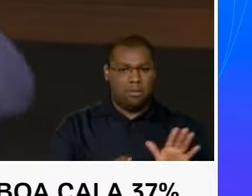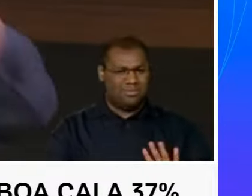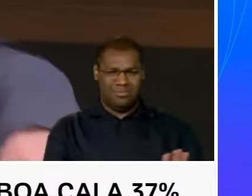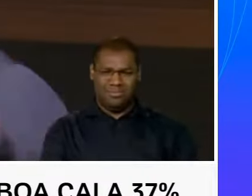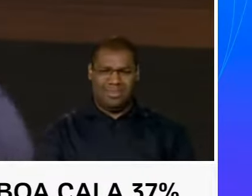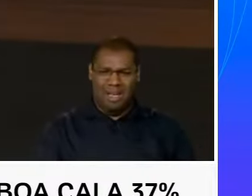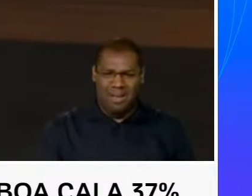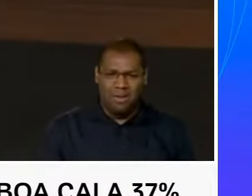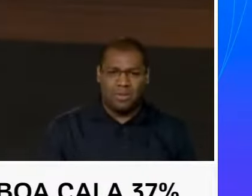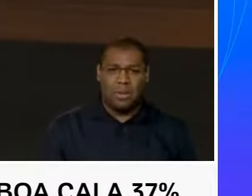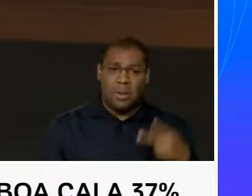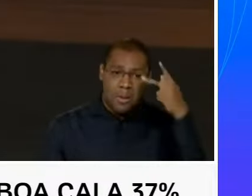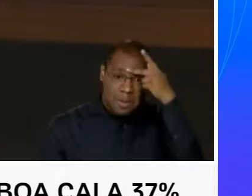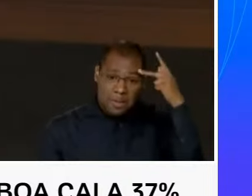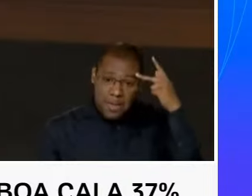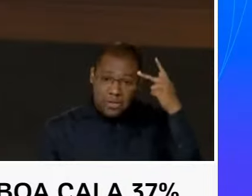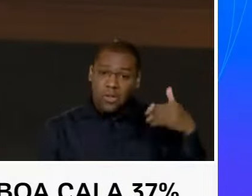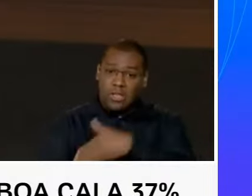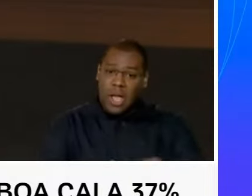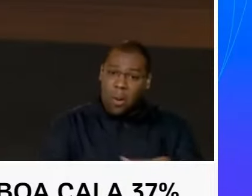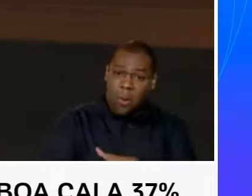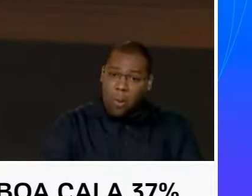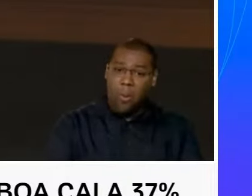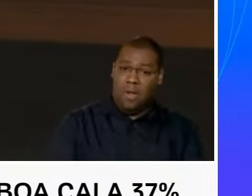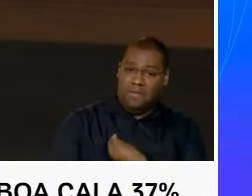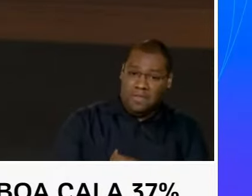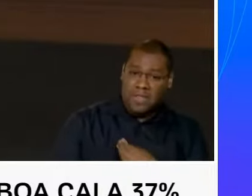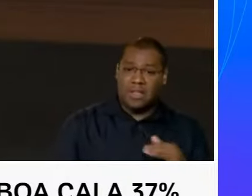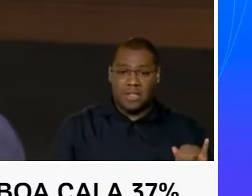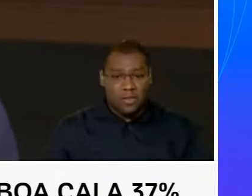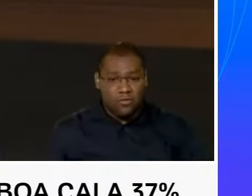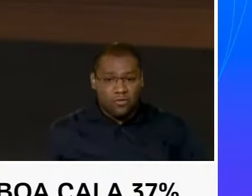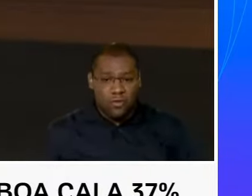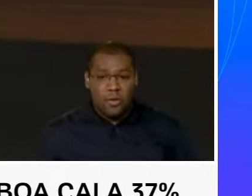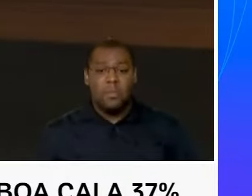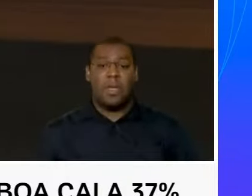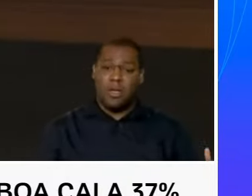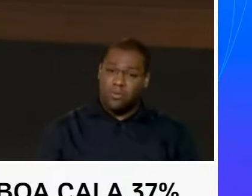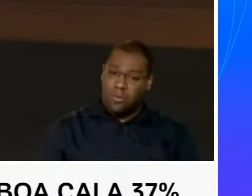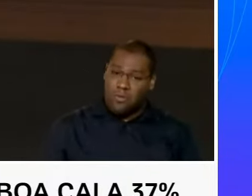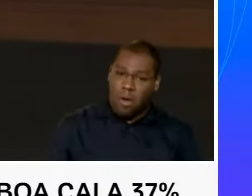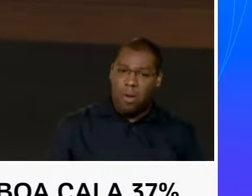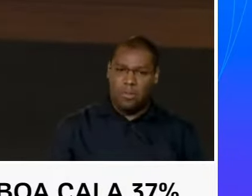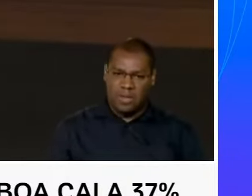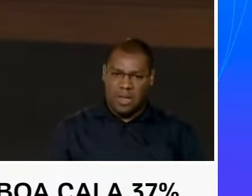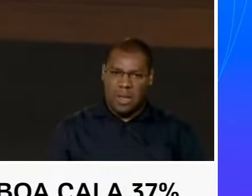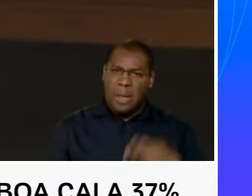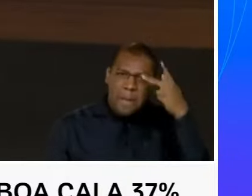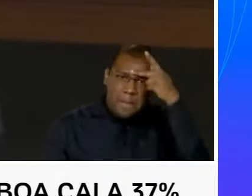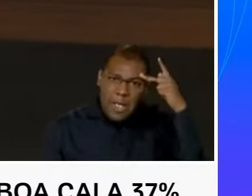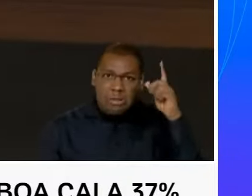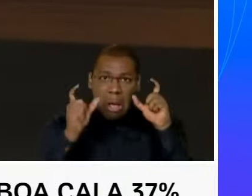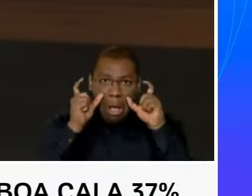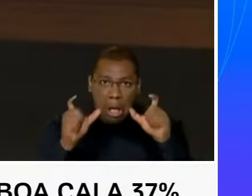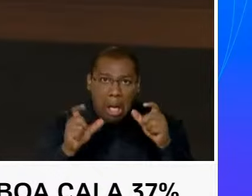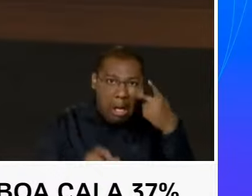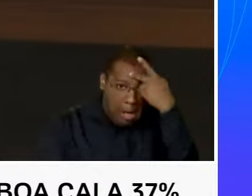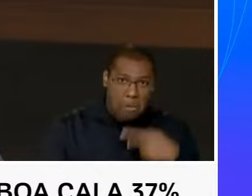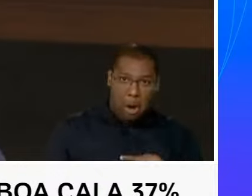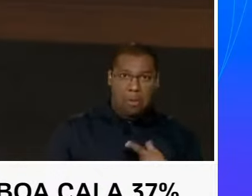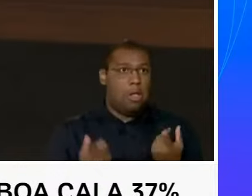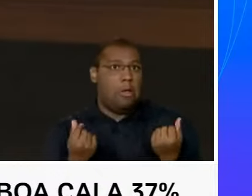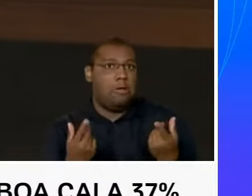avaliação do da sociedade em relação ao seu governo e essa pesquisa que acaba de sair eh encomendada pela CNT que